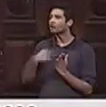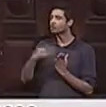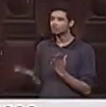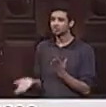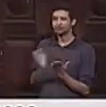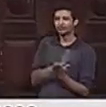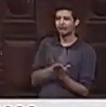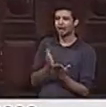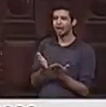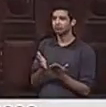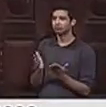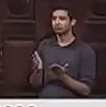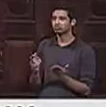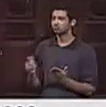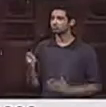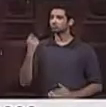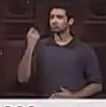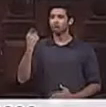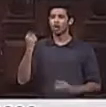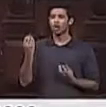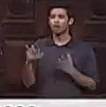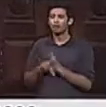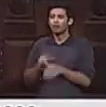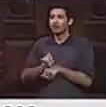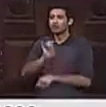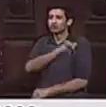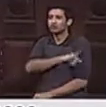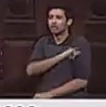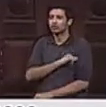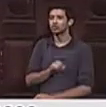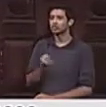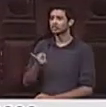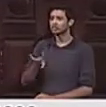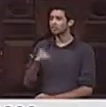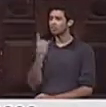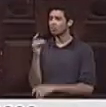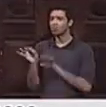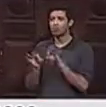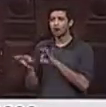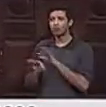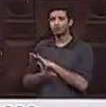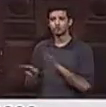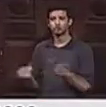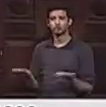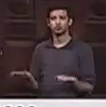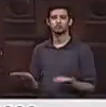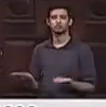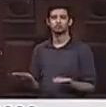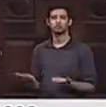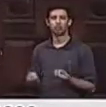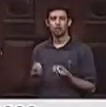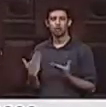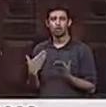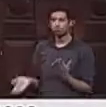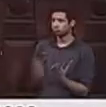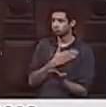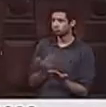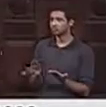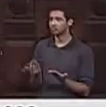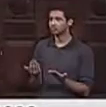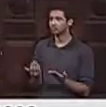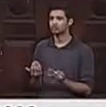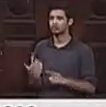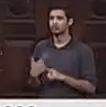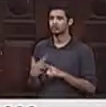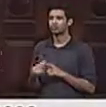dependência econômica no Rio de Janeiro de apenas um único arranjo produtivo, ou pelo menos uma dependência preponderante de um único arranjo produtivo,